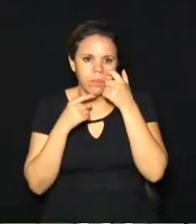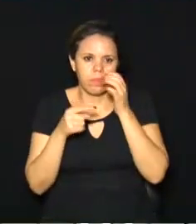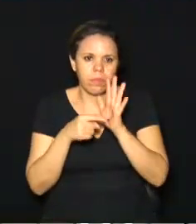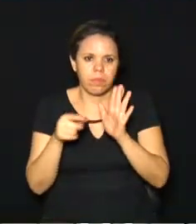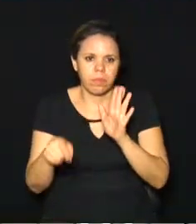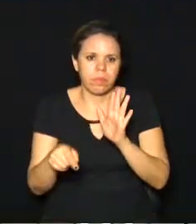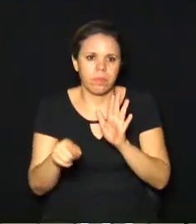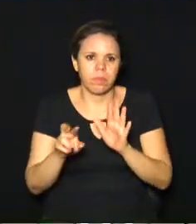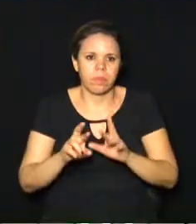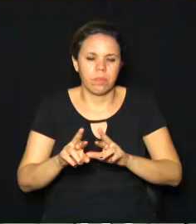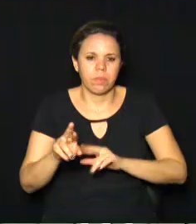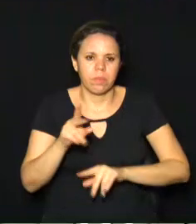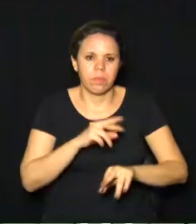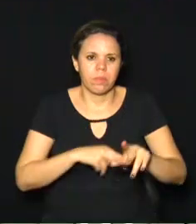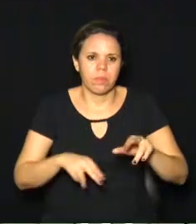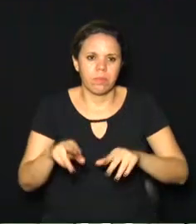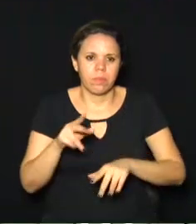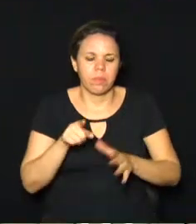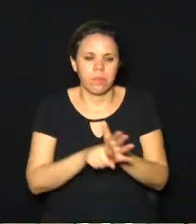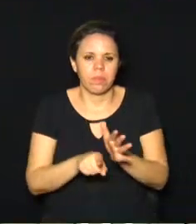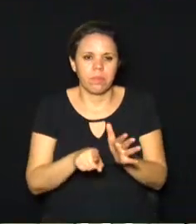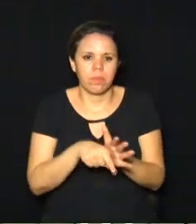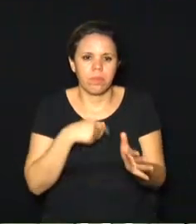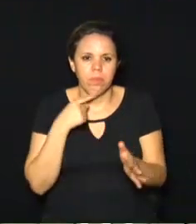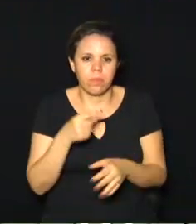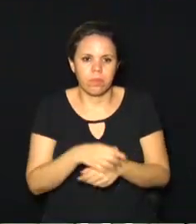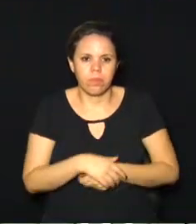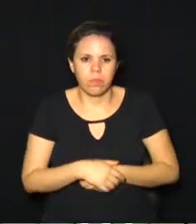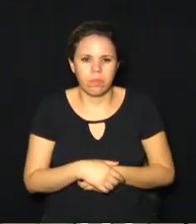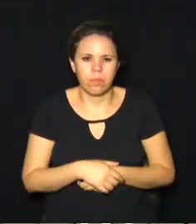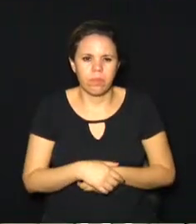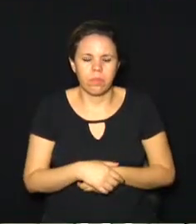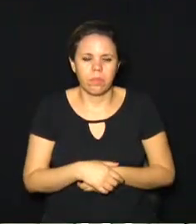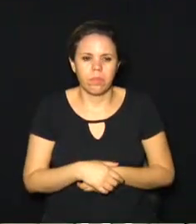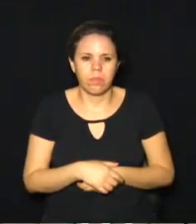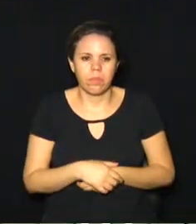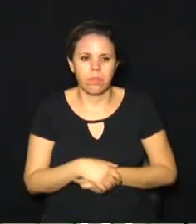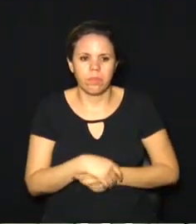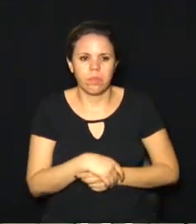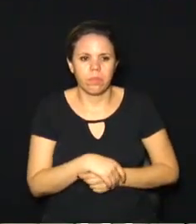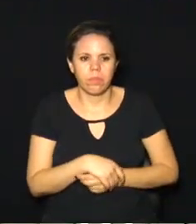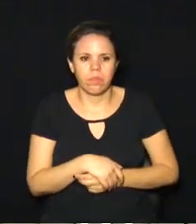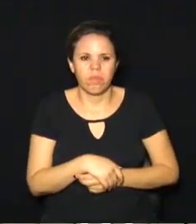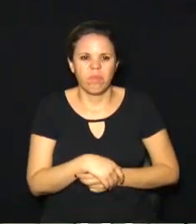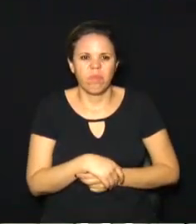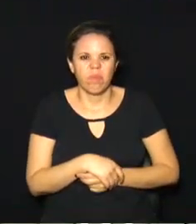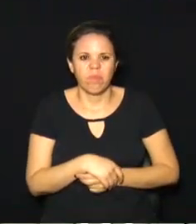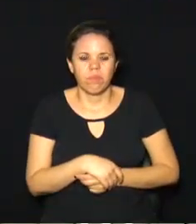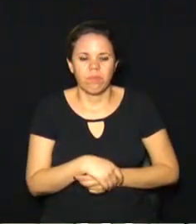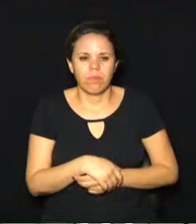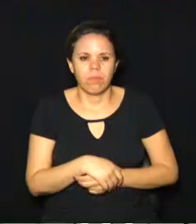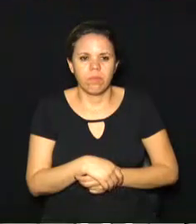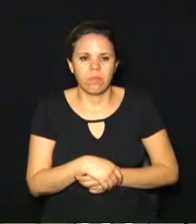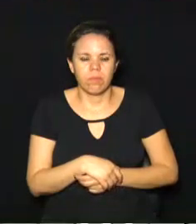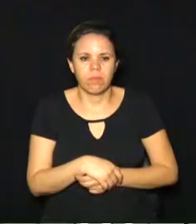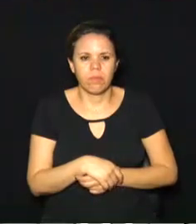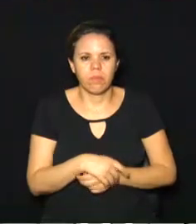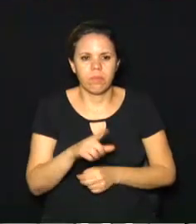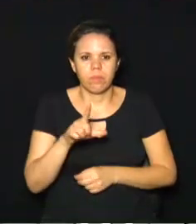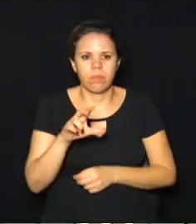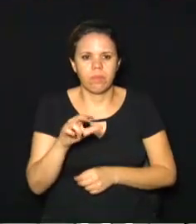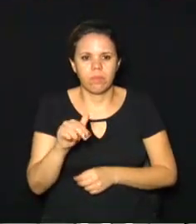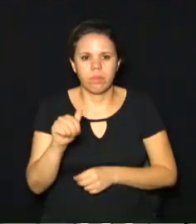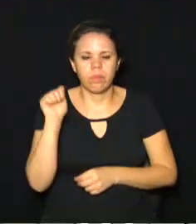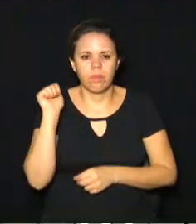em várias perguntas, né? Então, Então, por exemplo, a Luciana